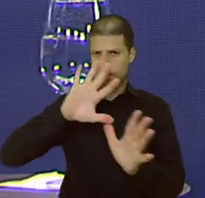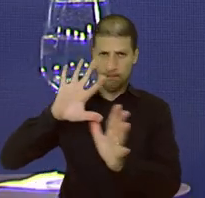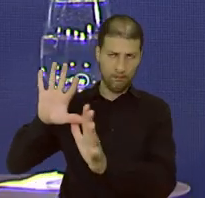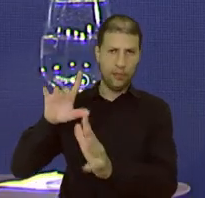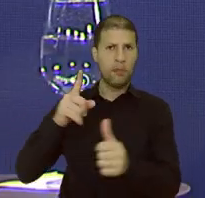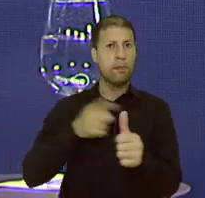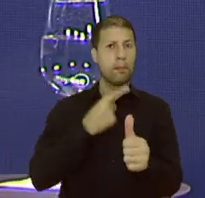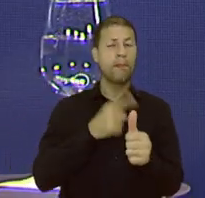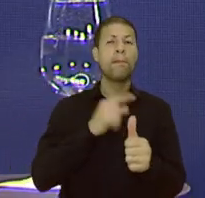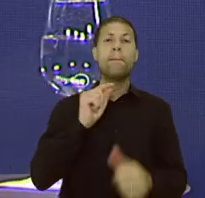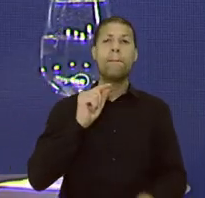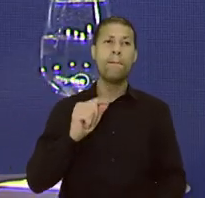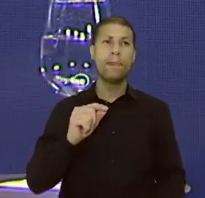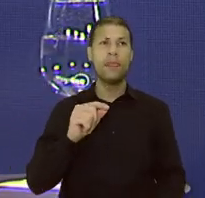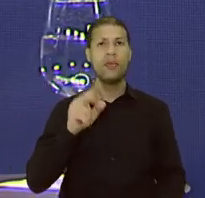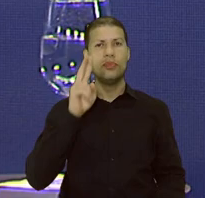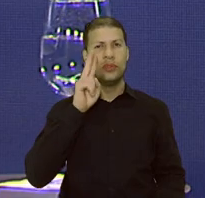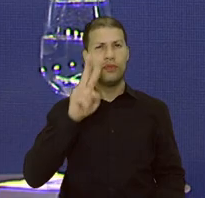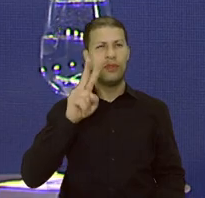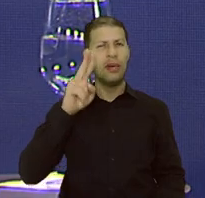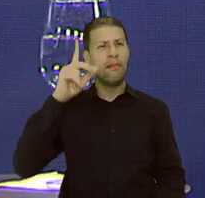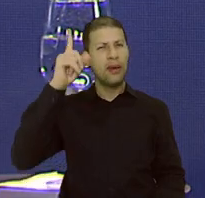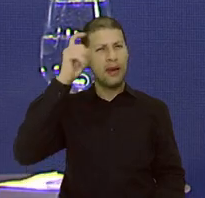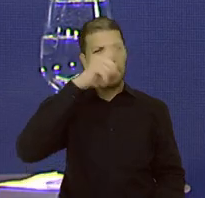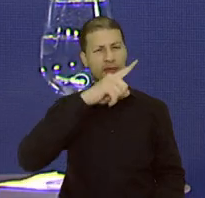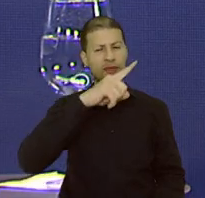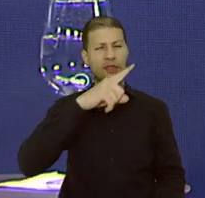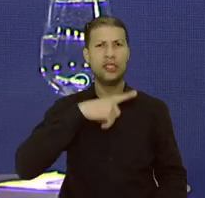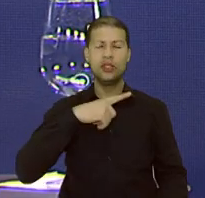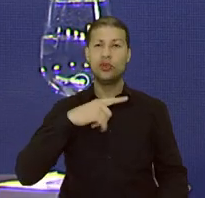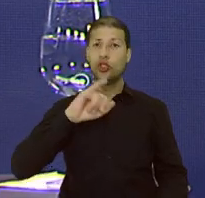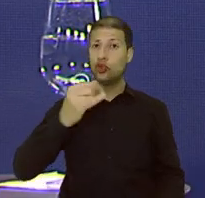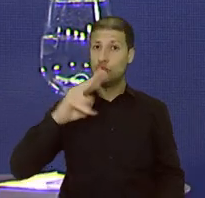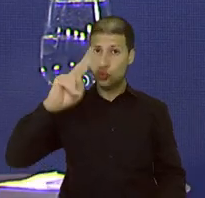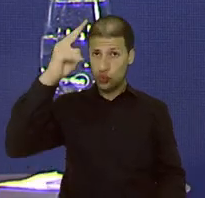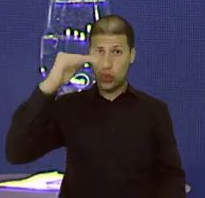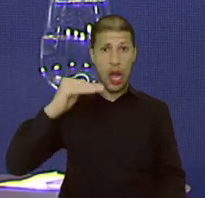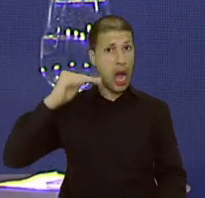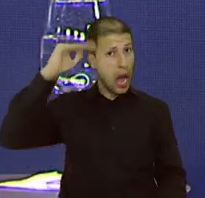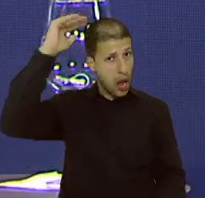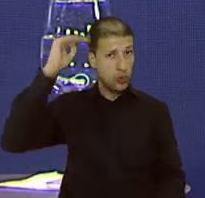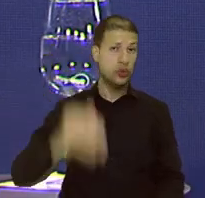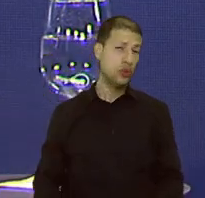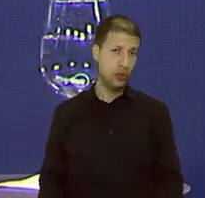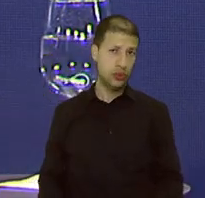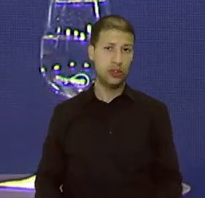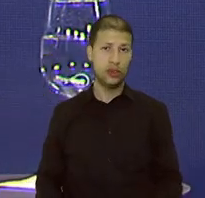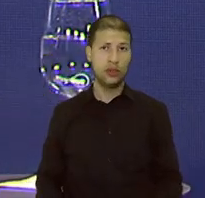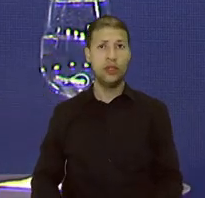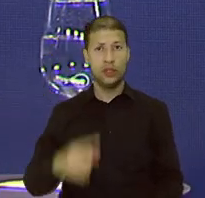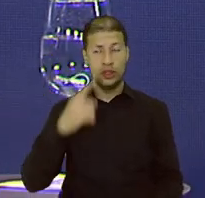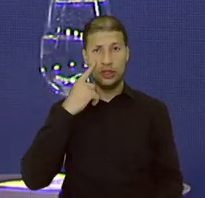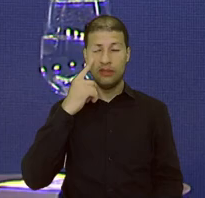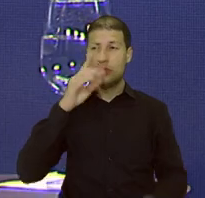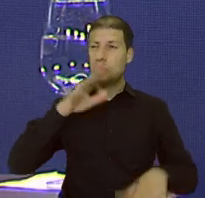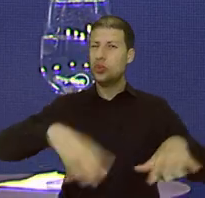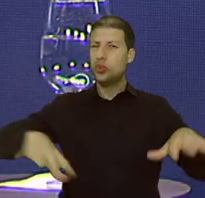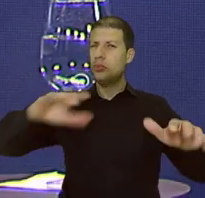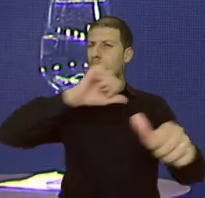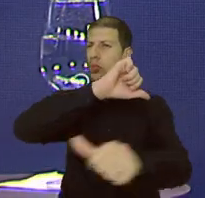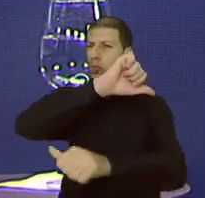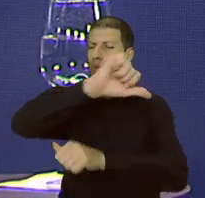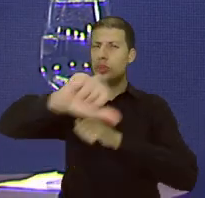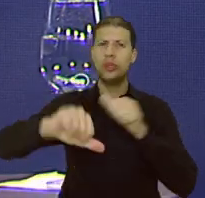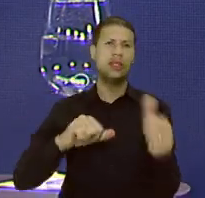com esse cenário mais difícil alto de juros né a mudança de cenário Que